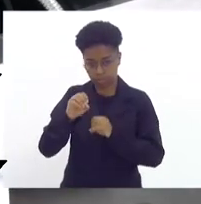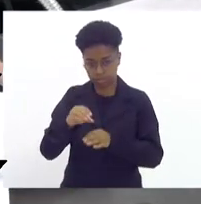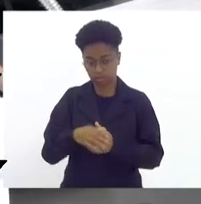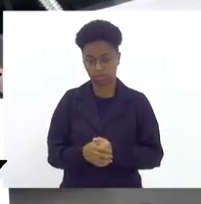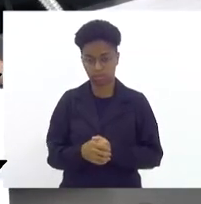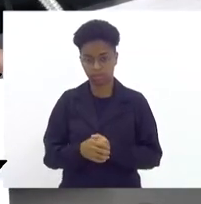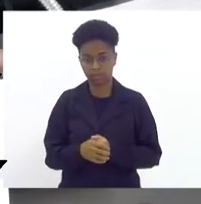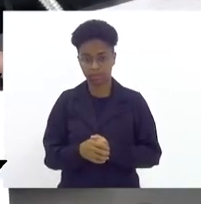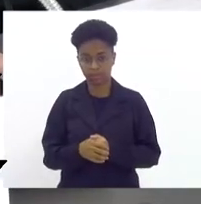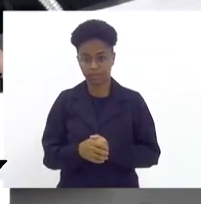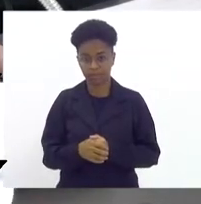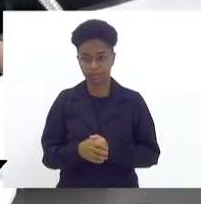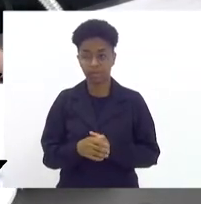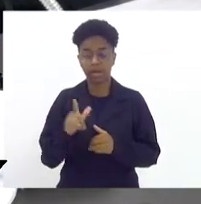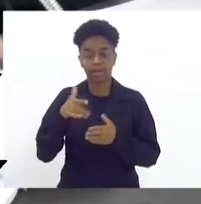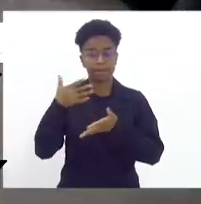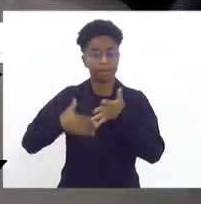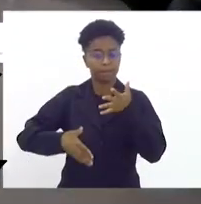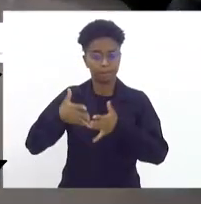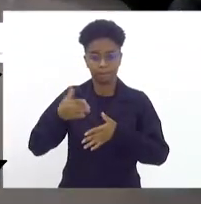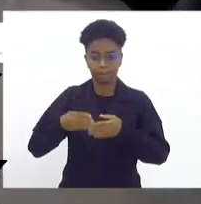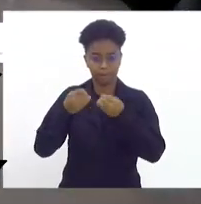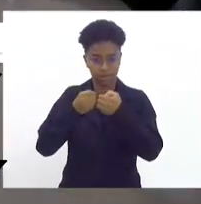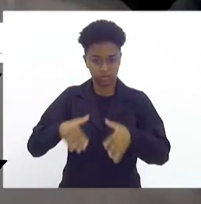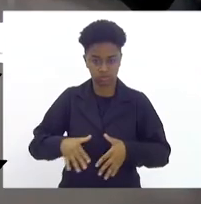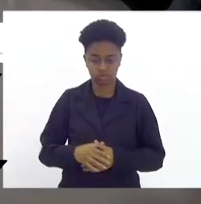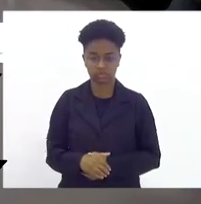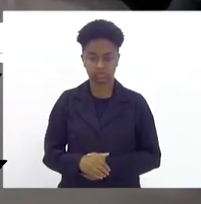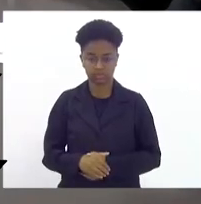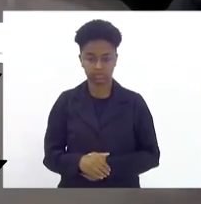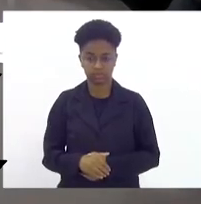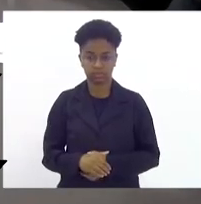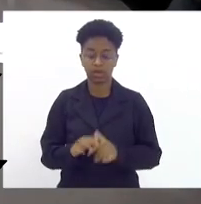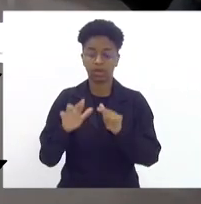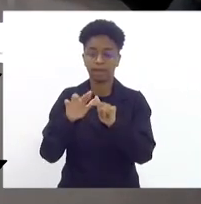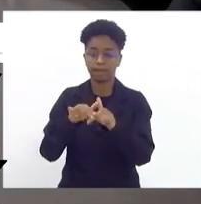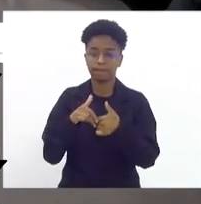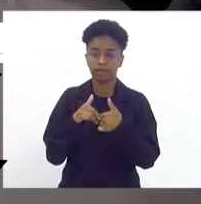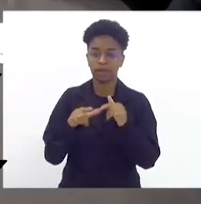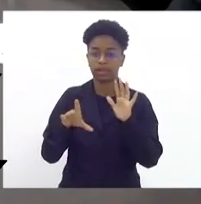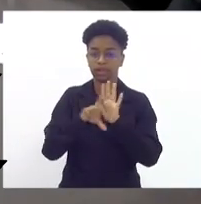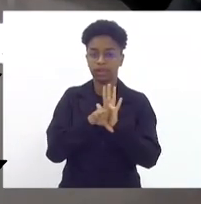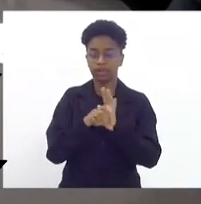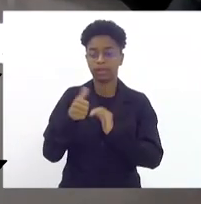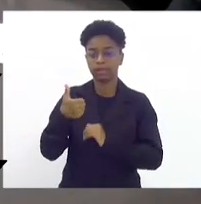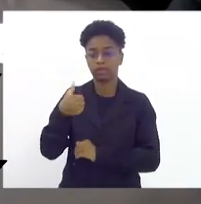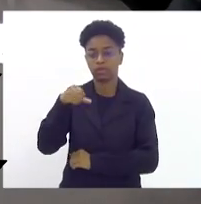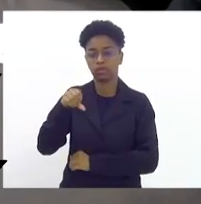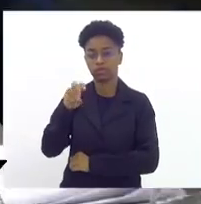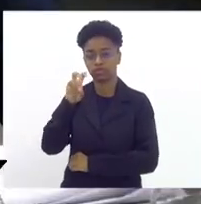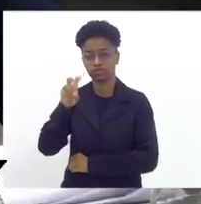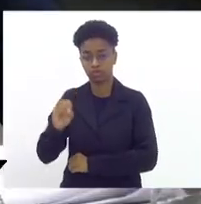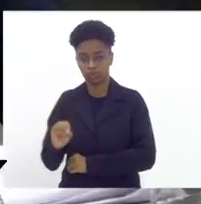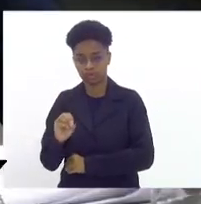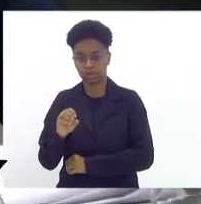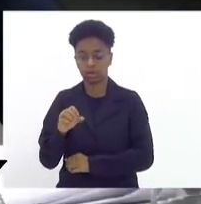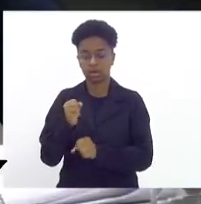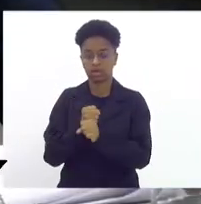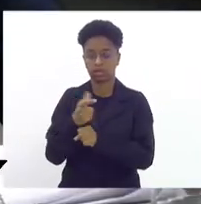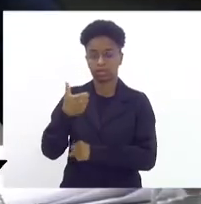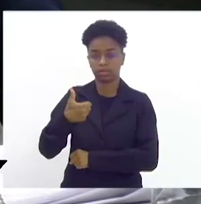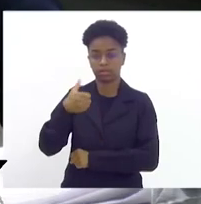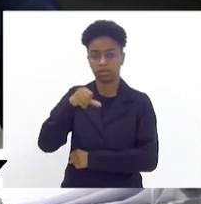Serginho. Aparecer pela prejudicabilidade em decorrência da lei 1950 de